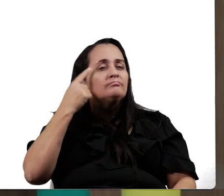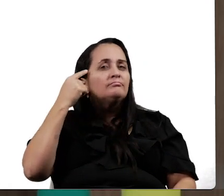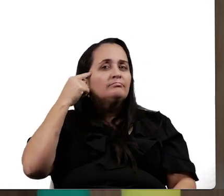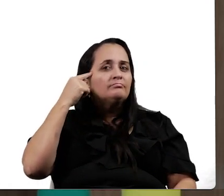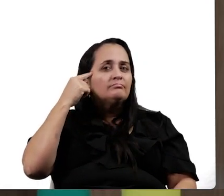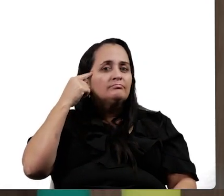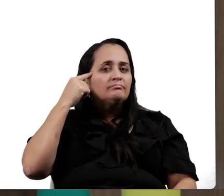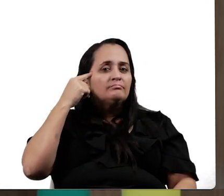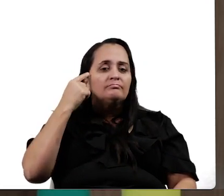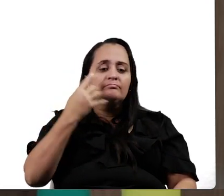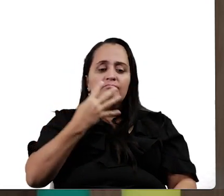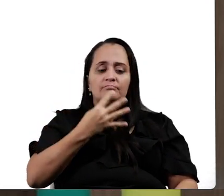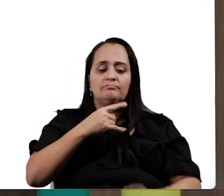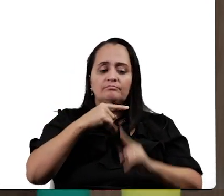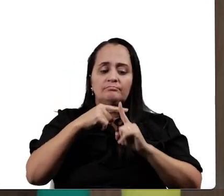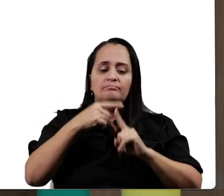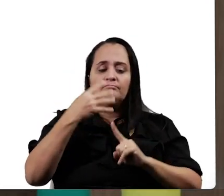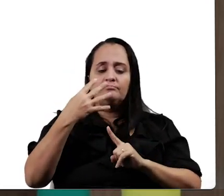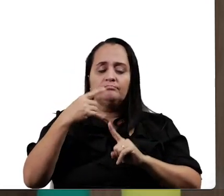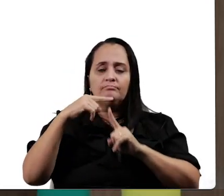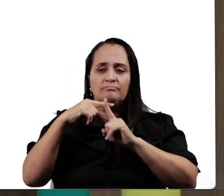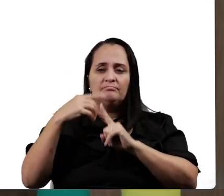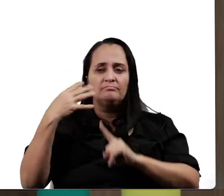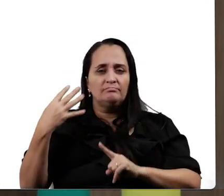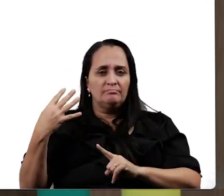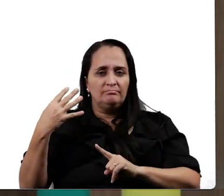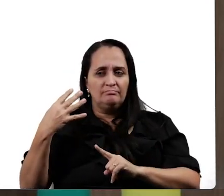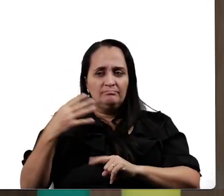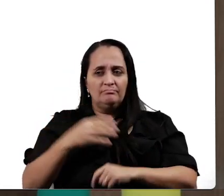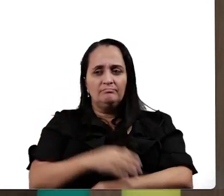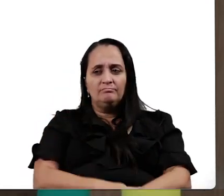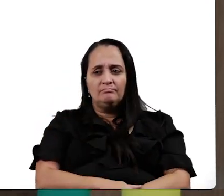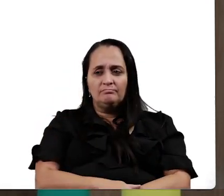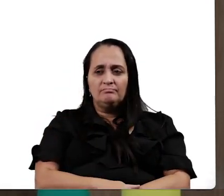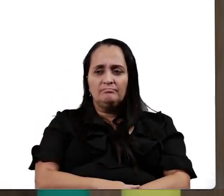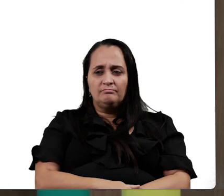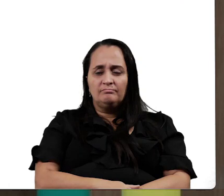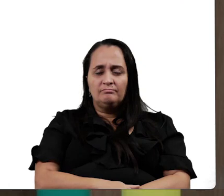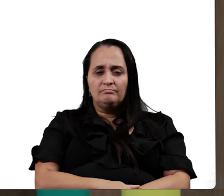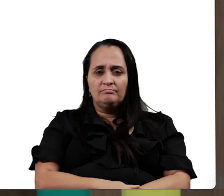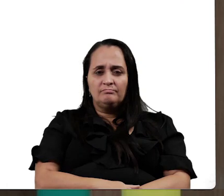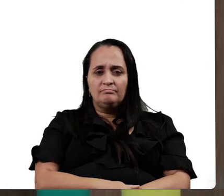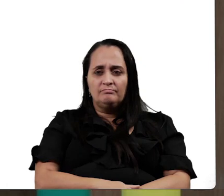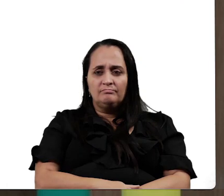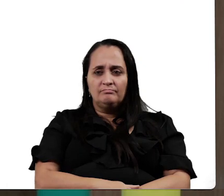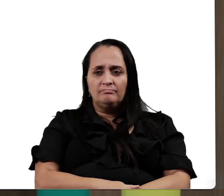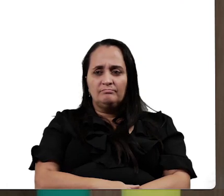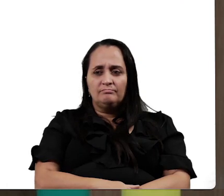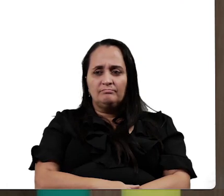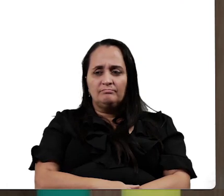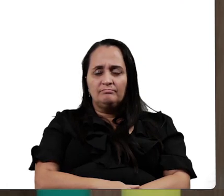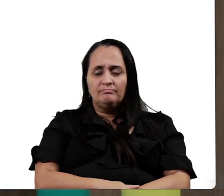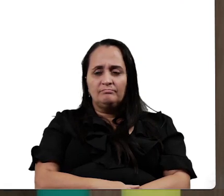4 + 4 + 4 + 4 Vamos lá ver seria 4